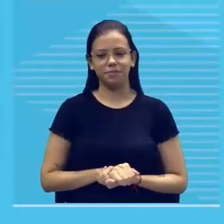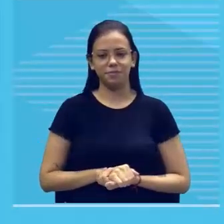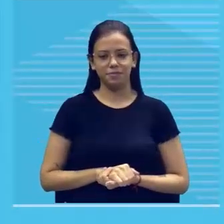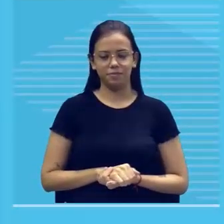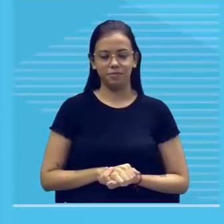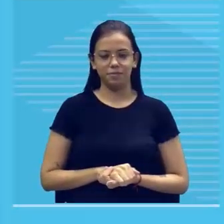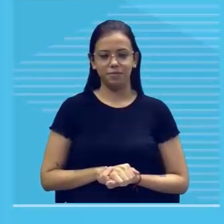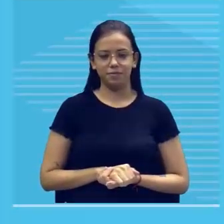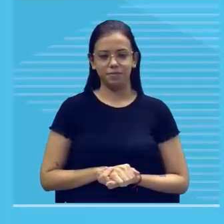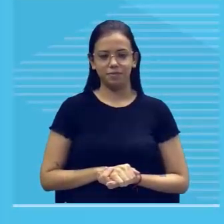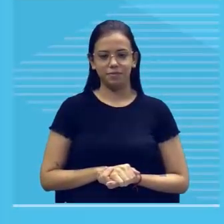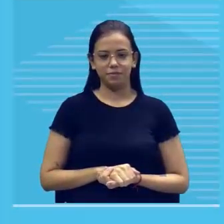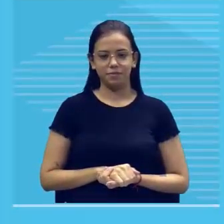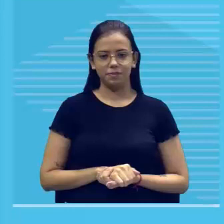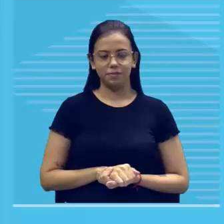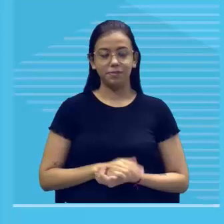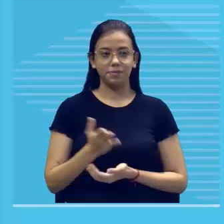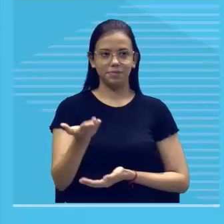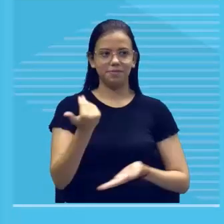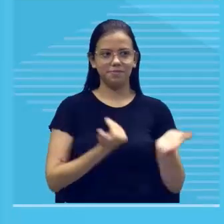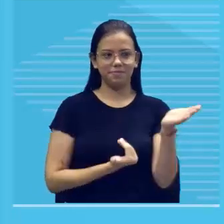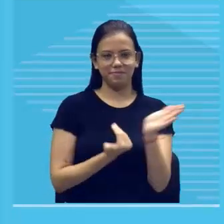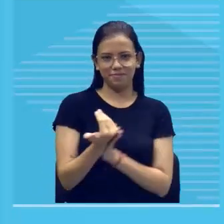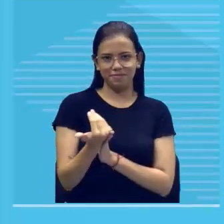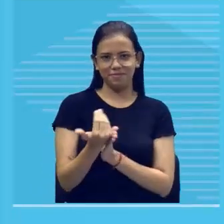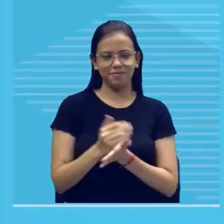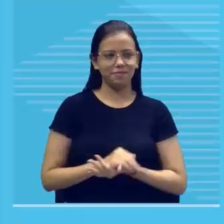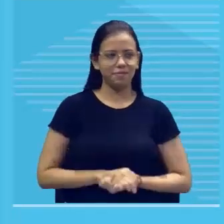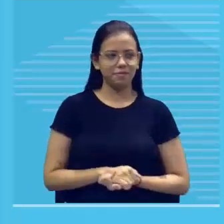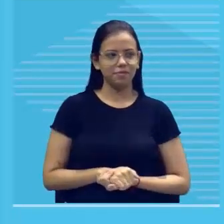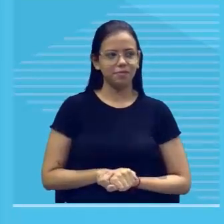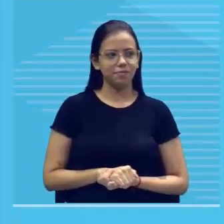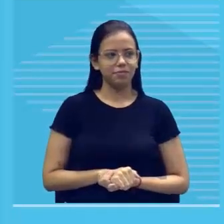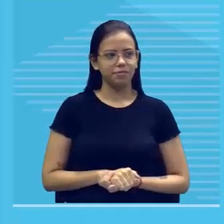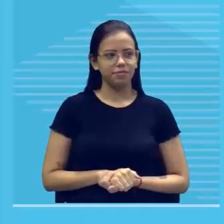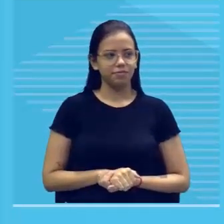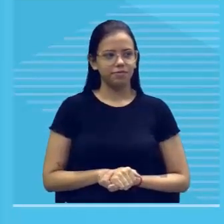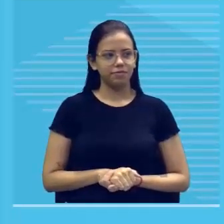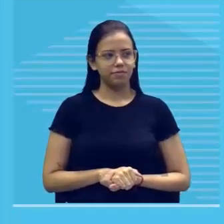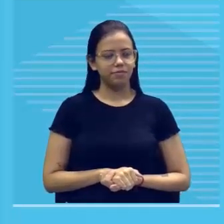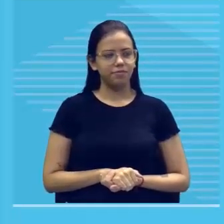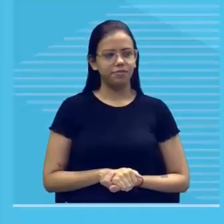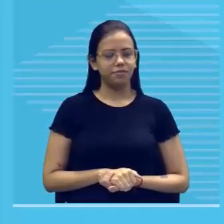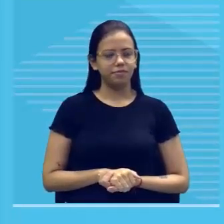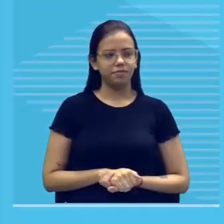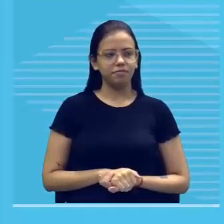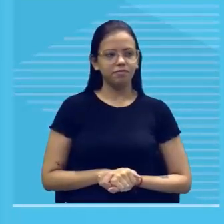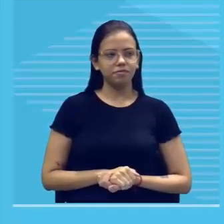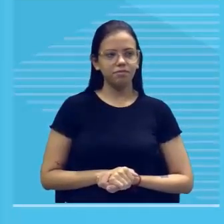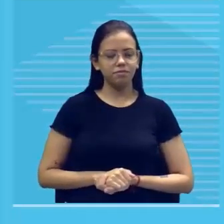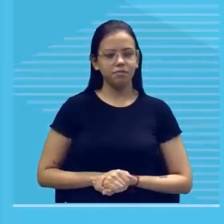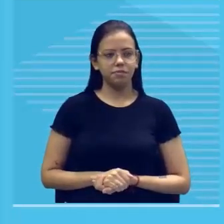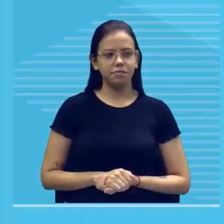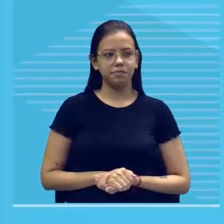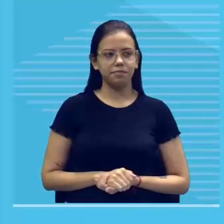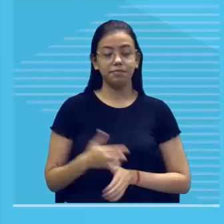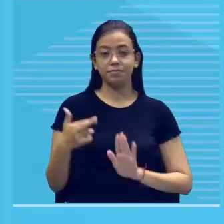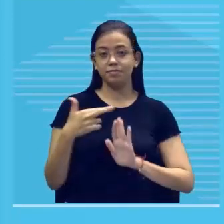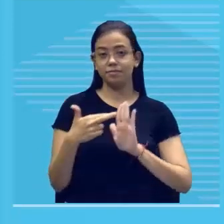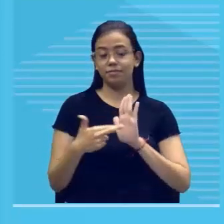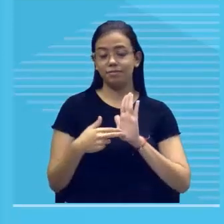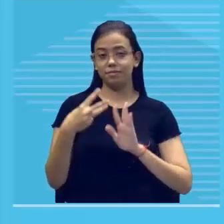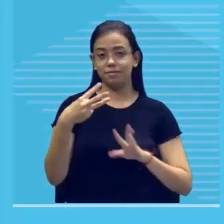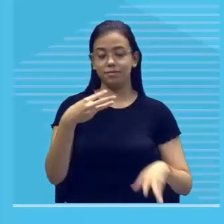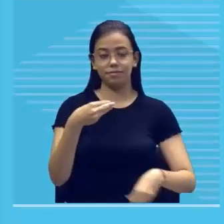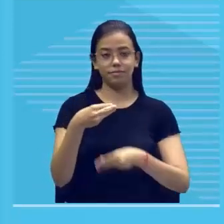vamos começar Galerinha olha só a regra de